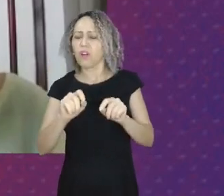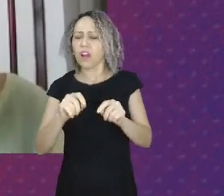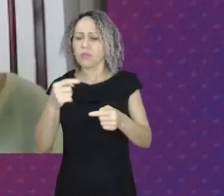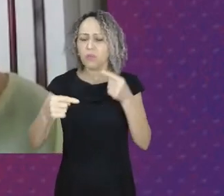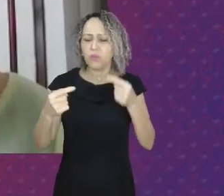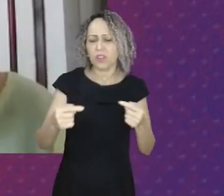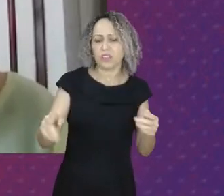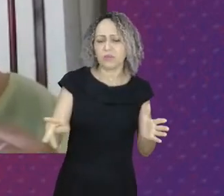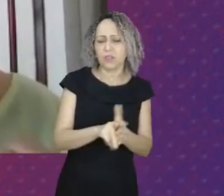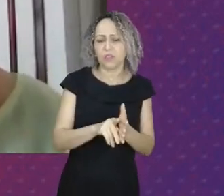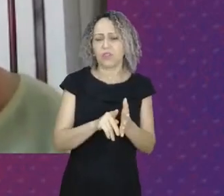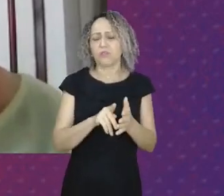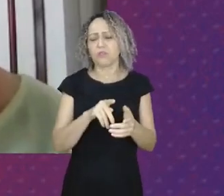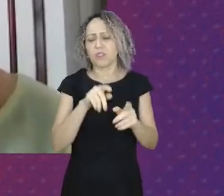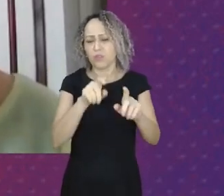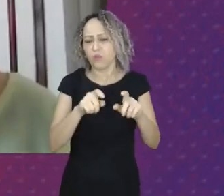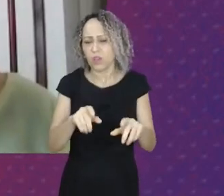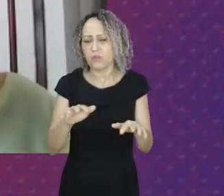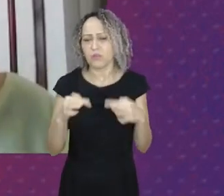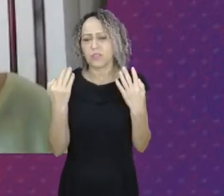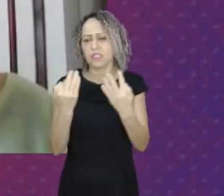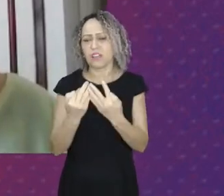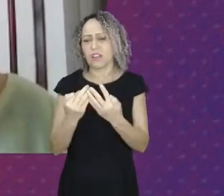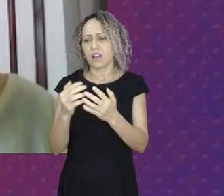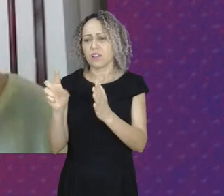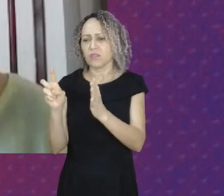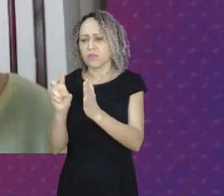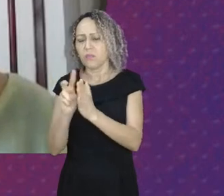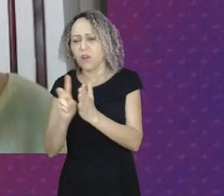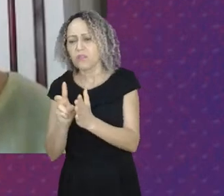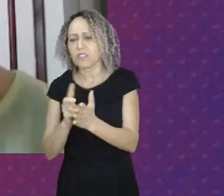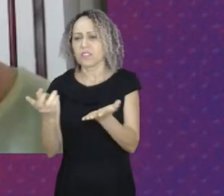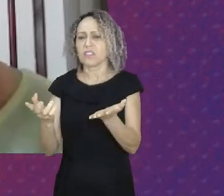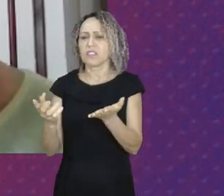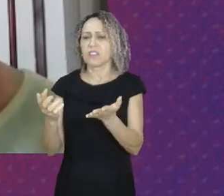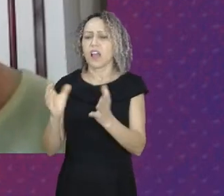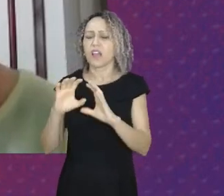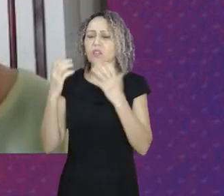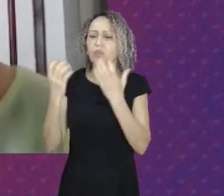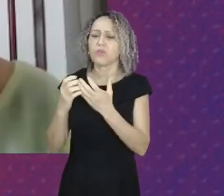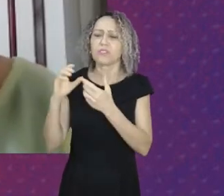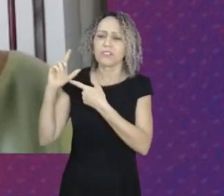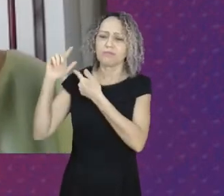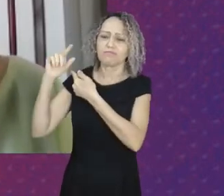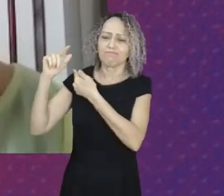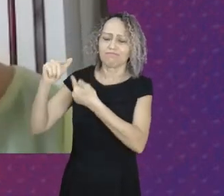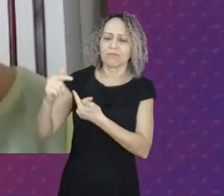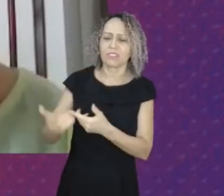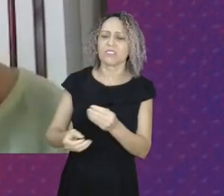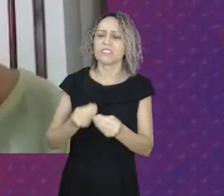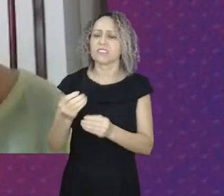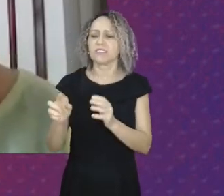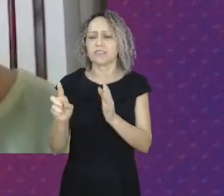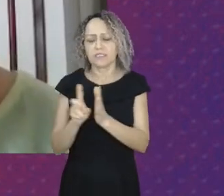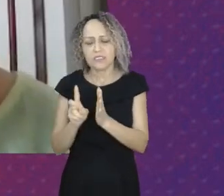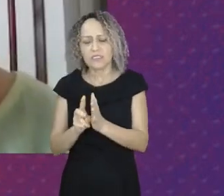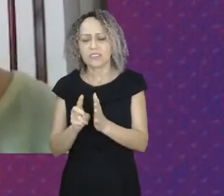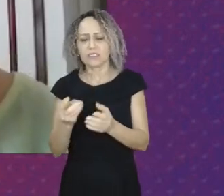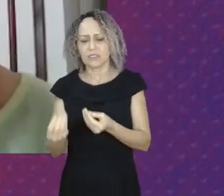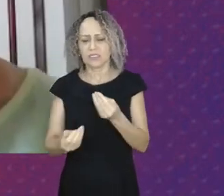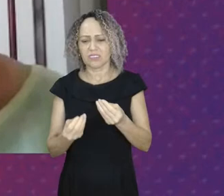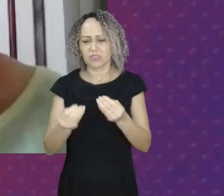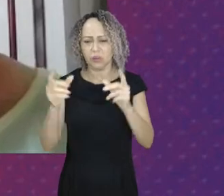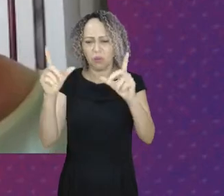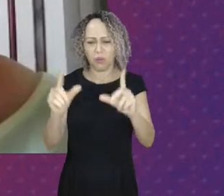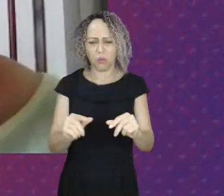da agricultura familiar, dos povos indígenas, comunidades tradicionais, os orçamentos também foram substancialmente